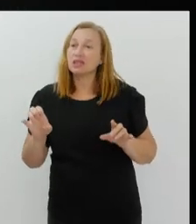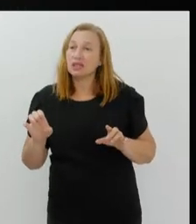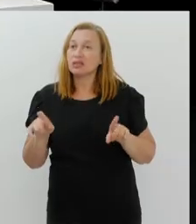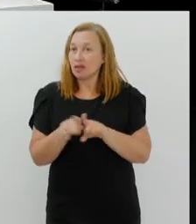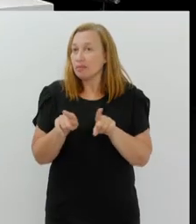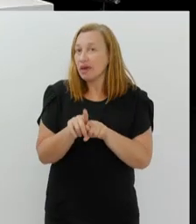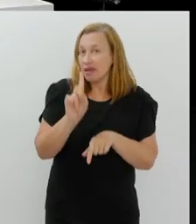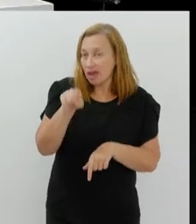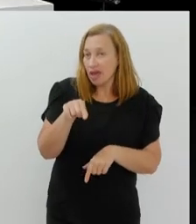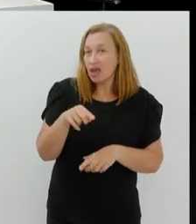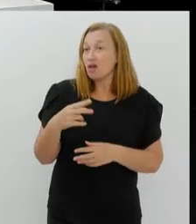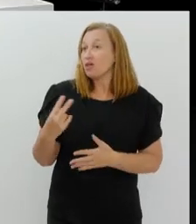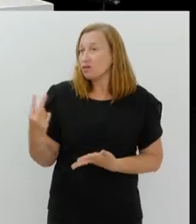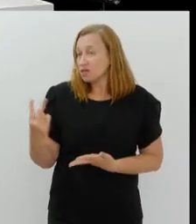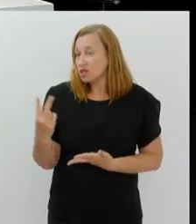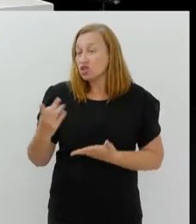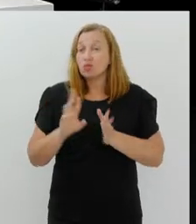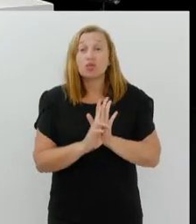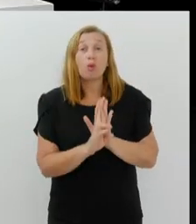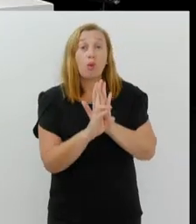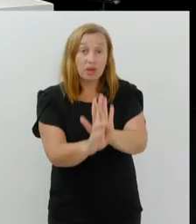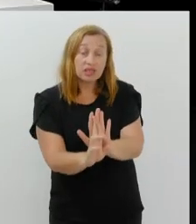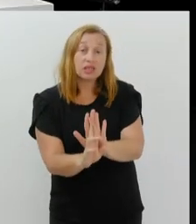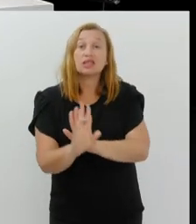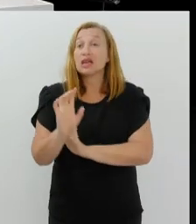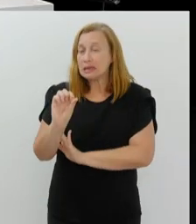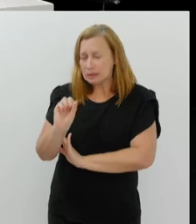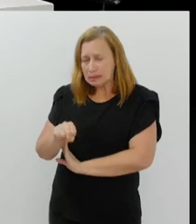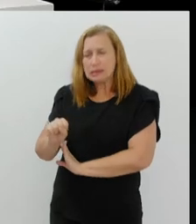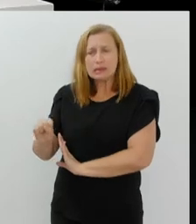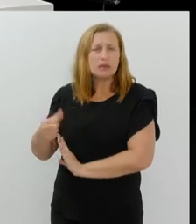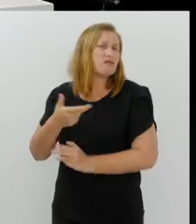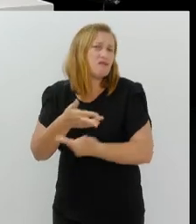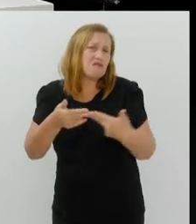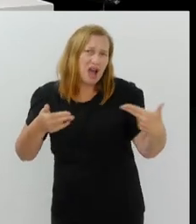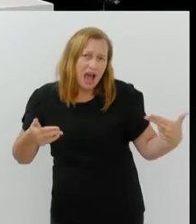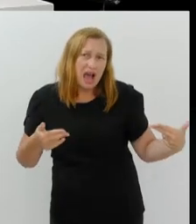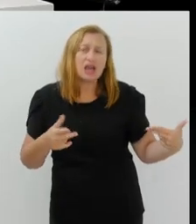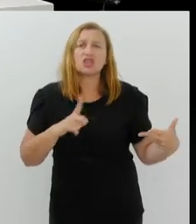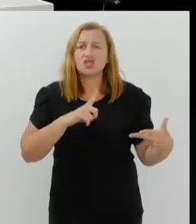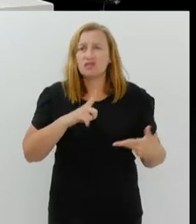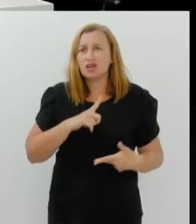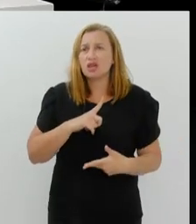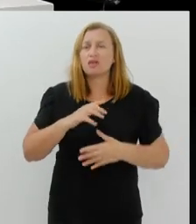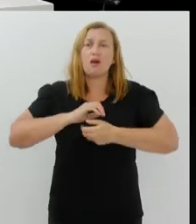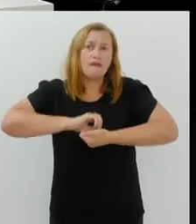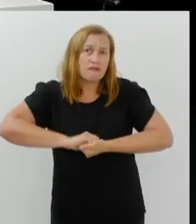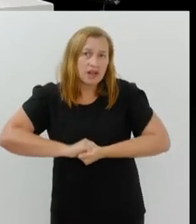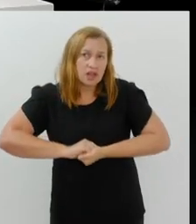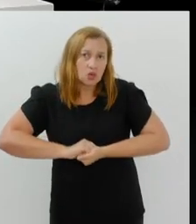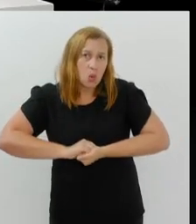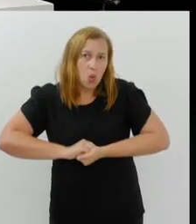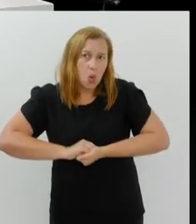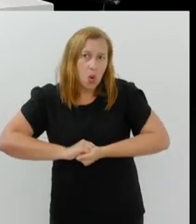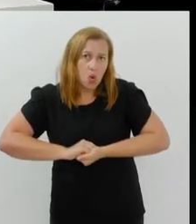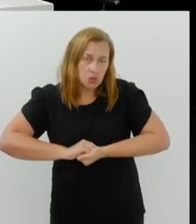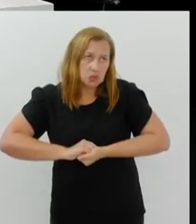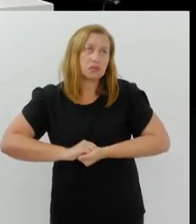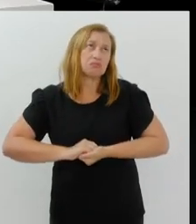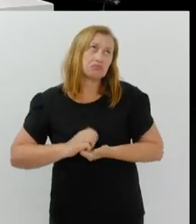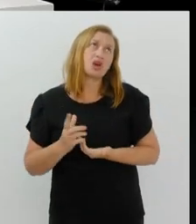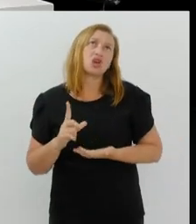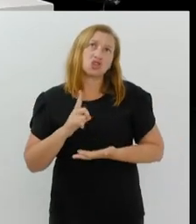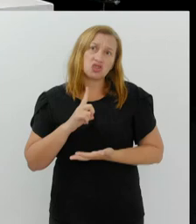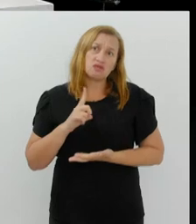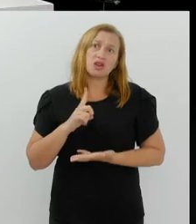né? Sim, e ela não é uma rainha da comunidade. São as representantes, sim, em determinados várias, momentos, da própria escola. Juliana, né? Na Viradouro, Bruninha na